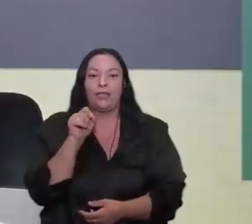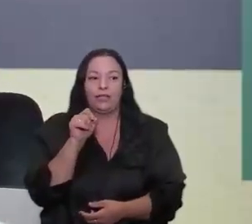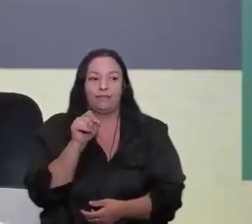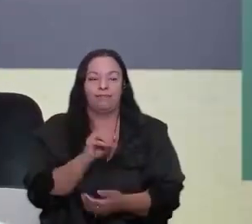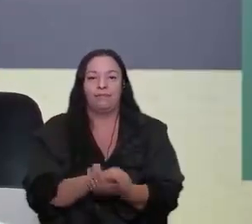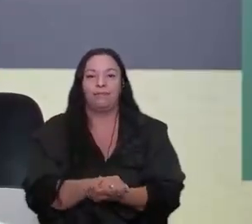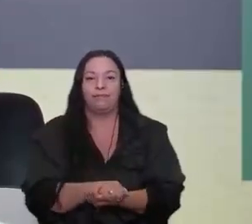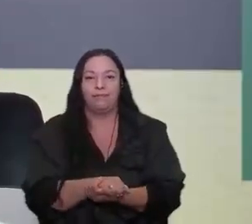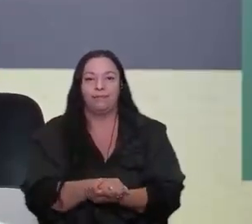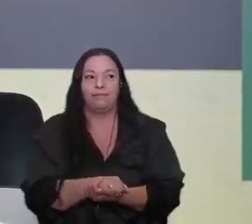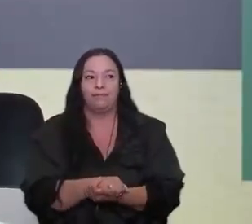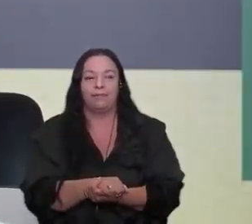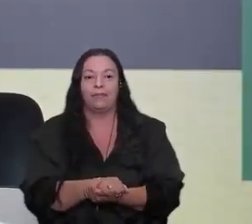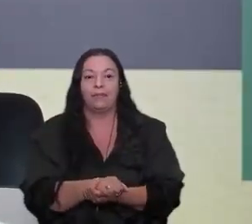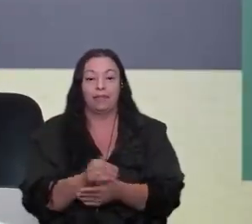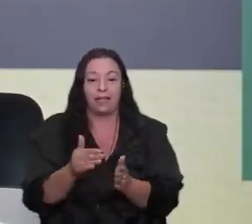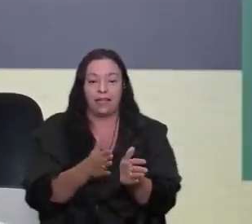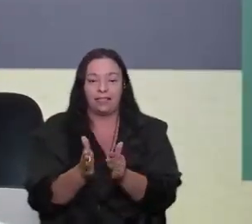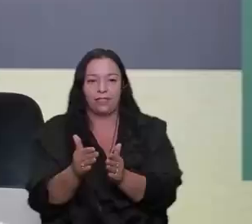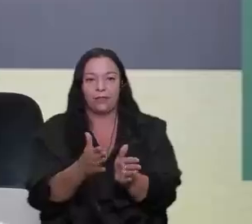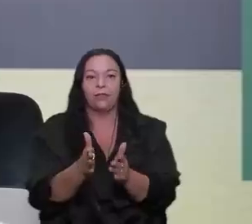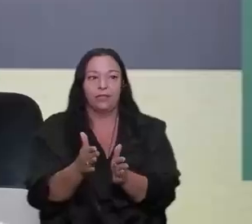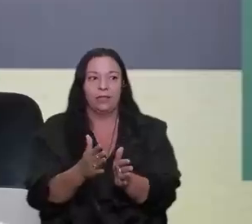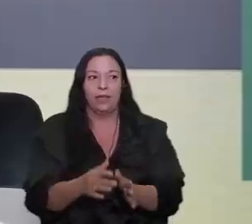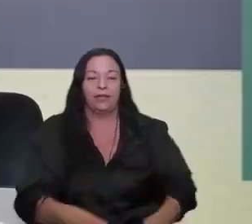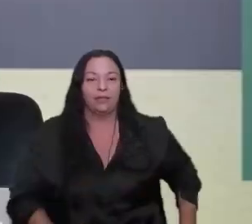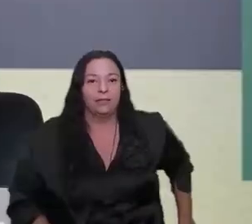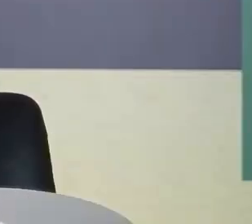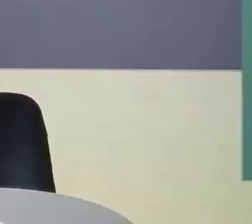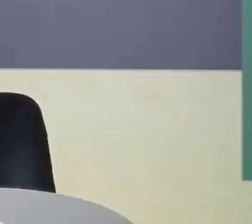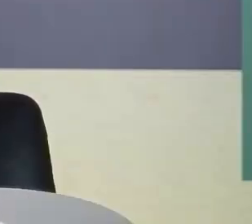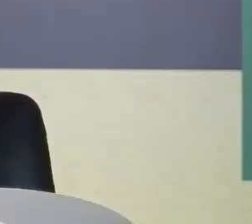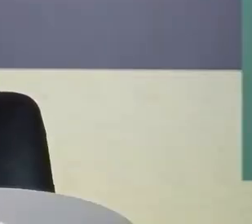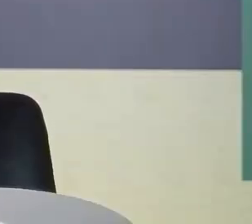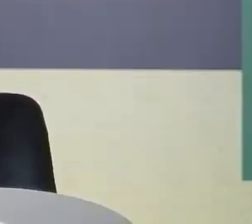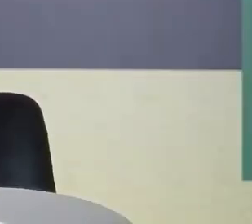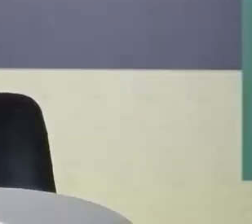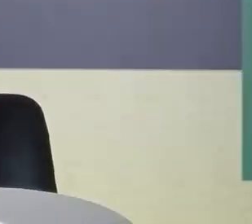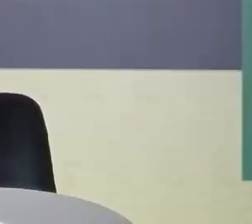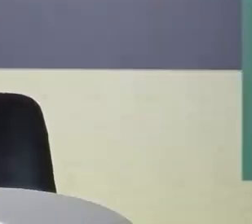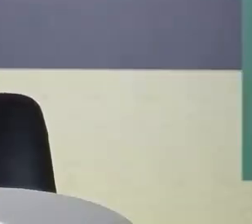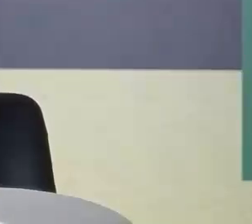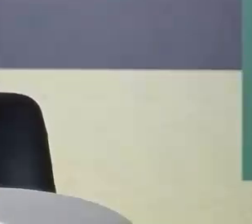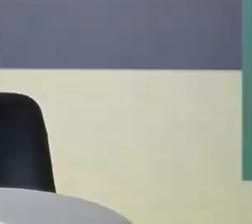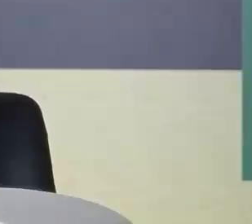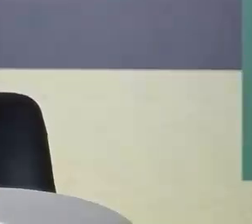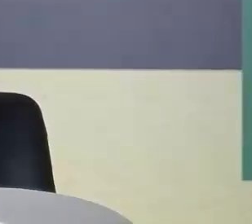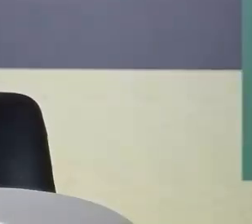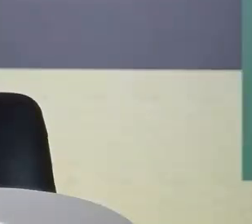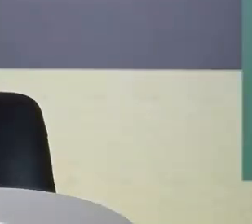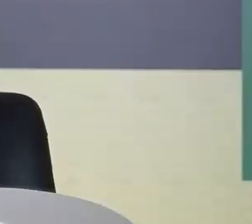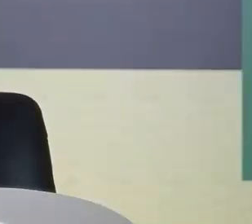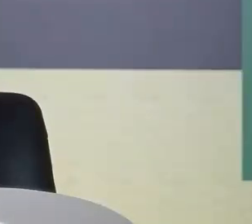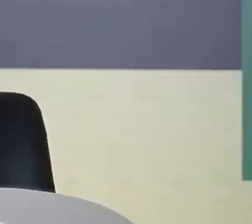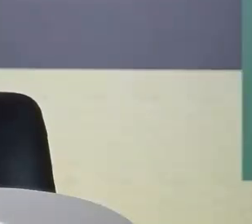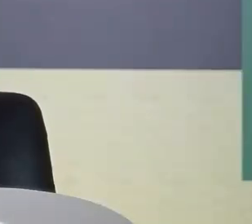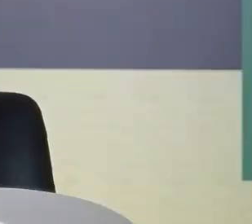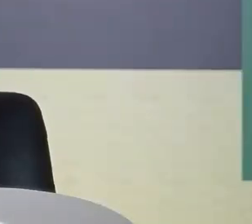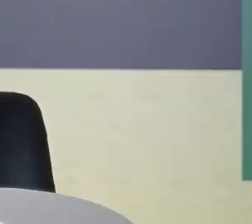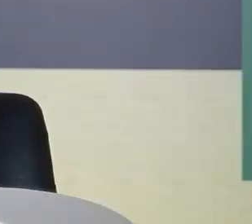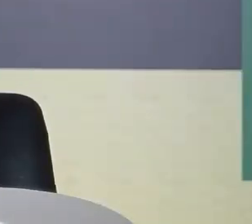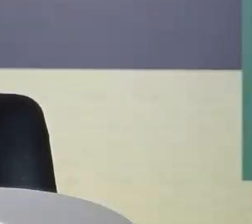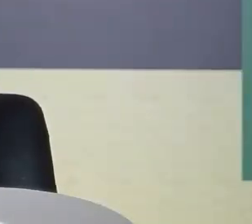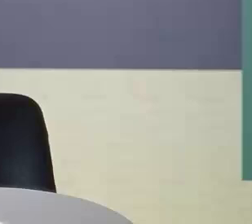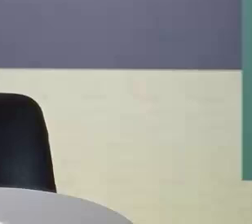escolher, né, de estar nessa encruzilhada para escolher. Então, quando a gente vai ler, por exemplo, são escolhas,